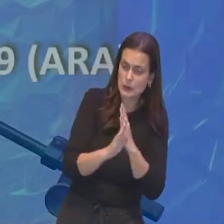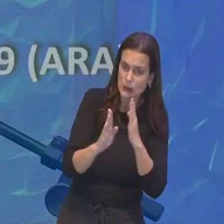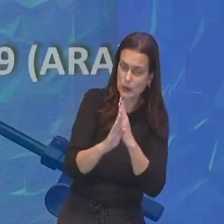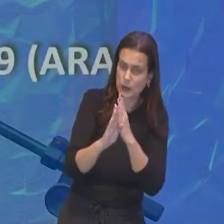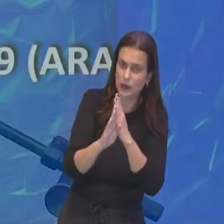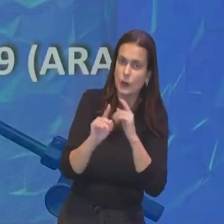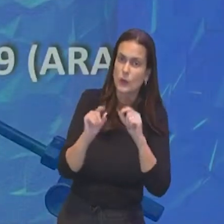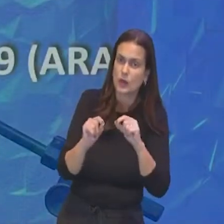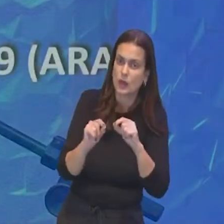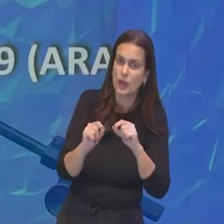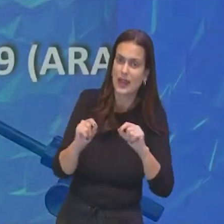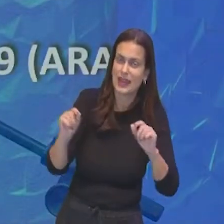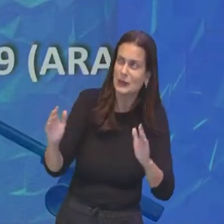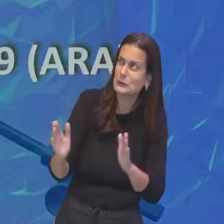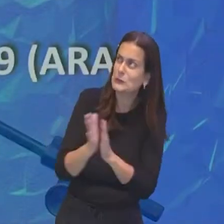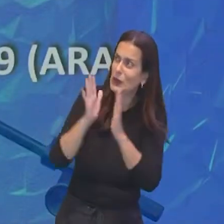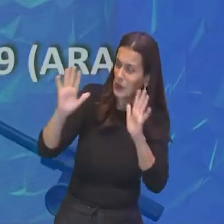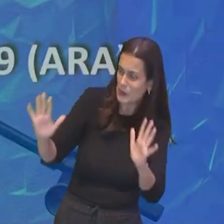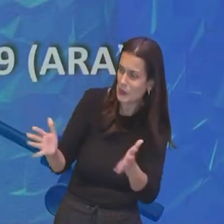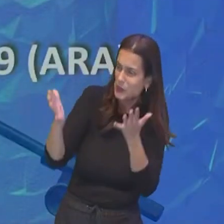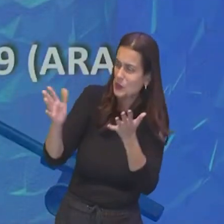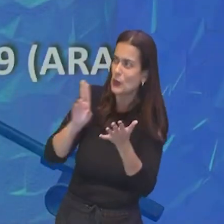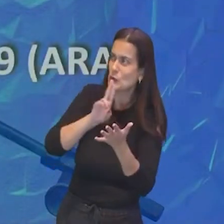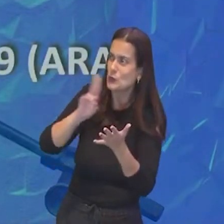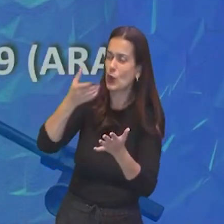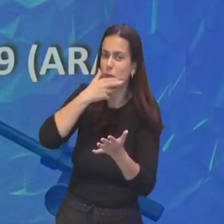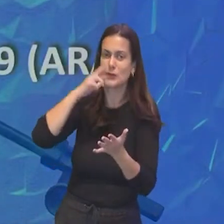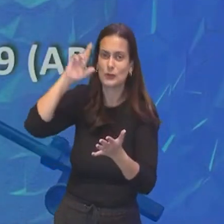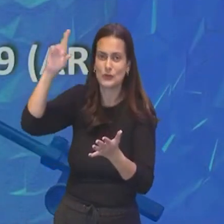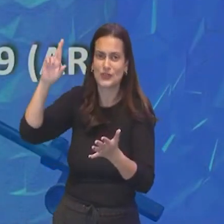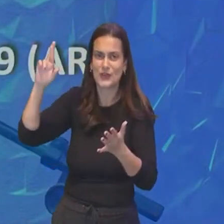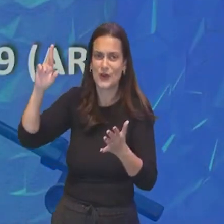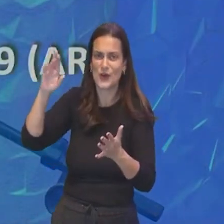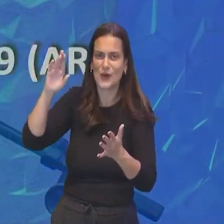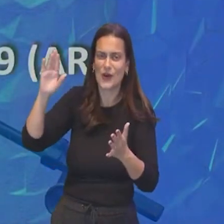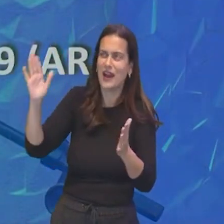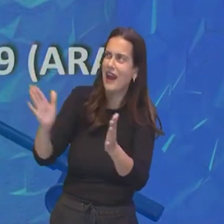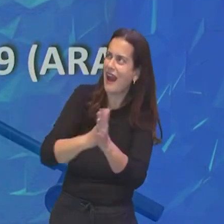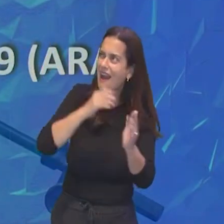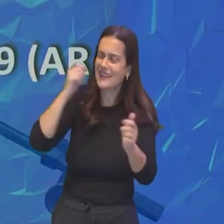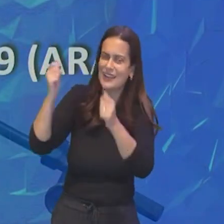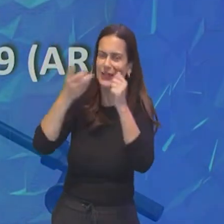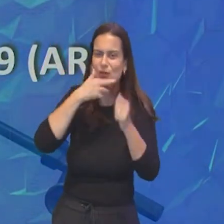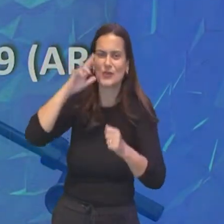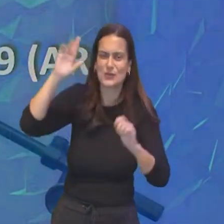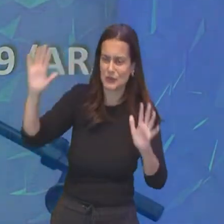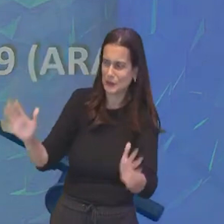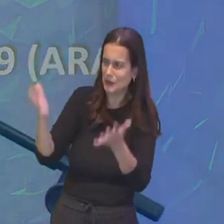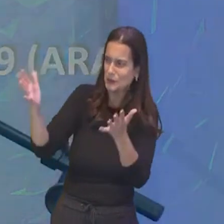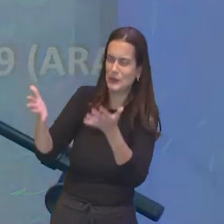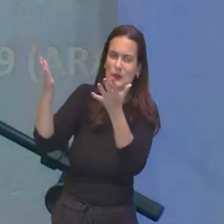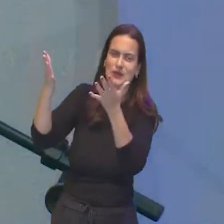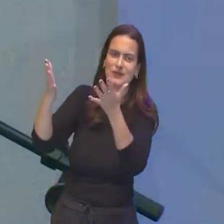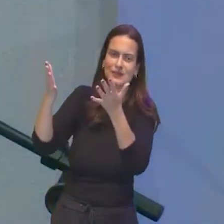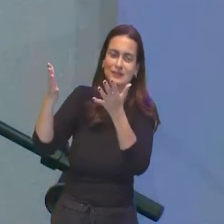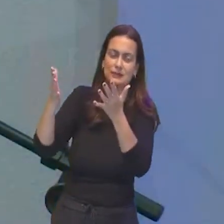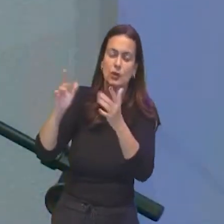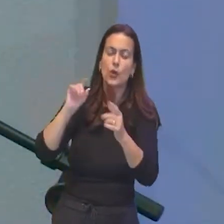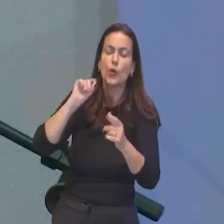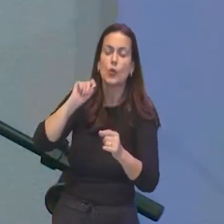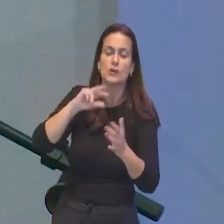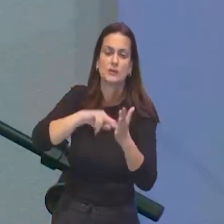Hosana, o filho de Davi, bendito que vem em nome do Senhor, Hosana nas maiores alturas. O que é